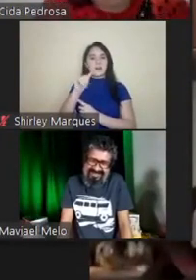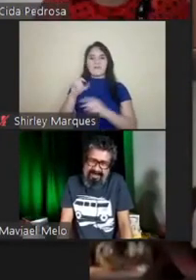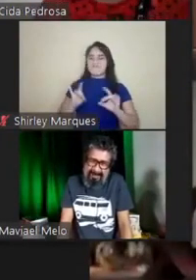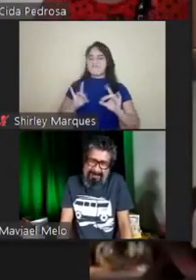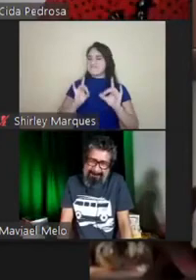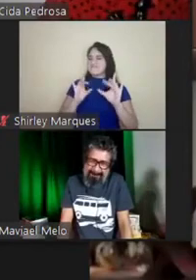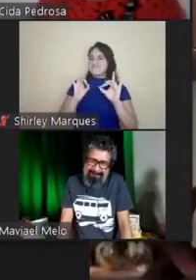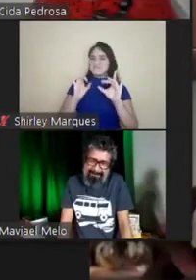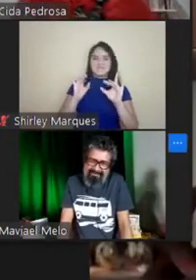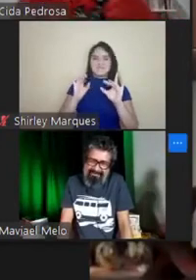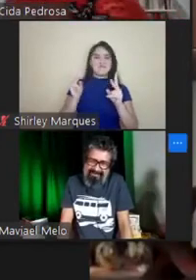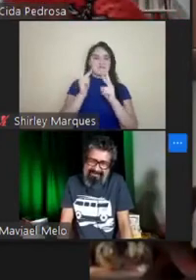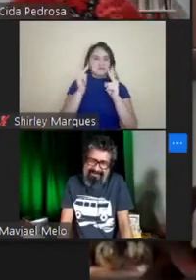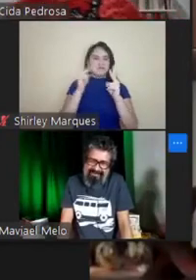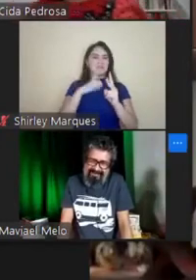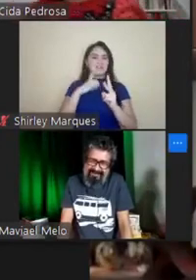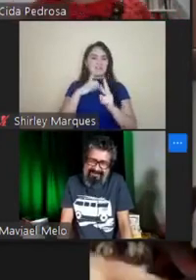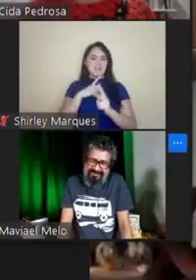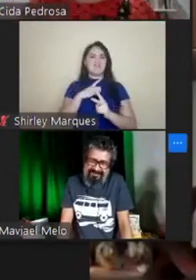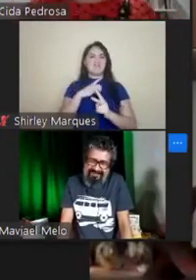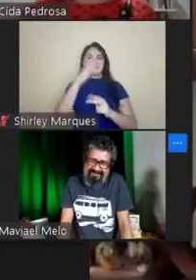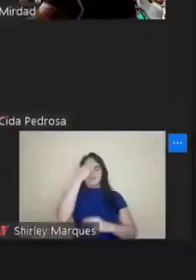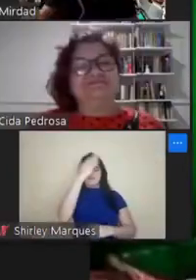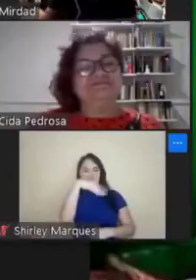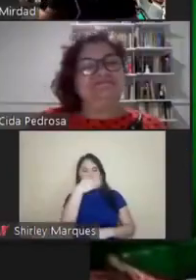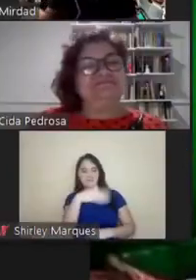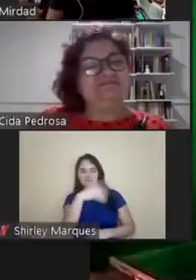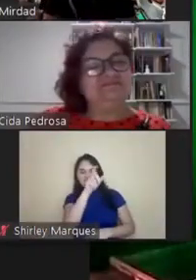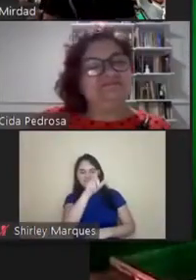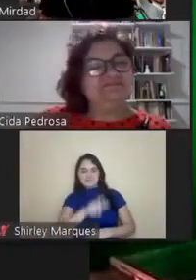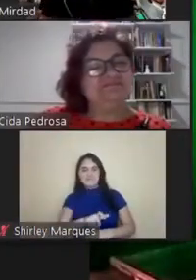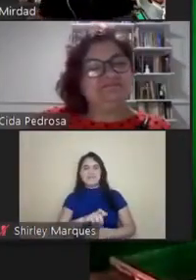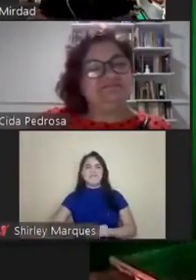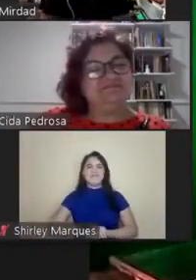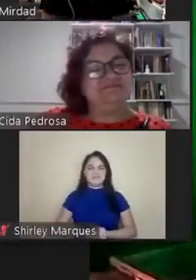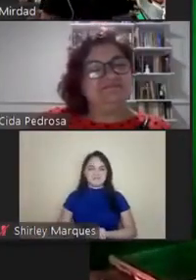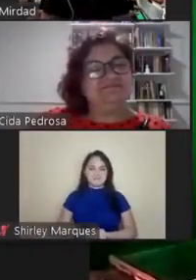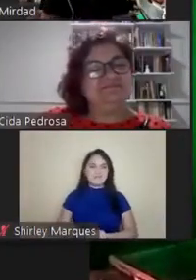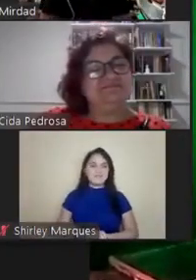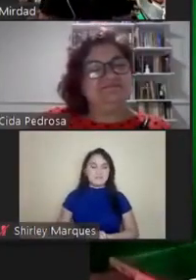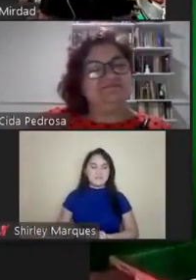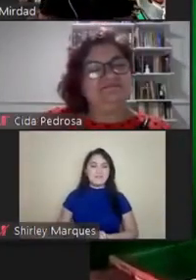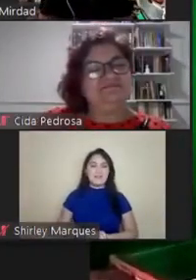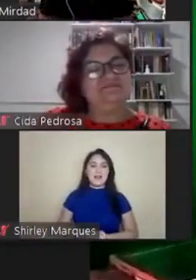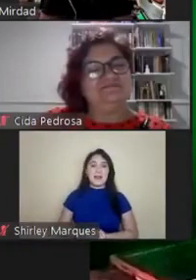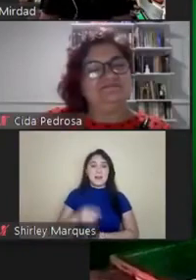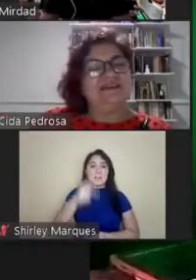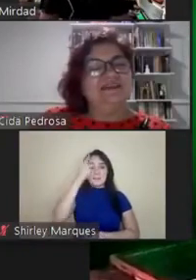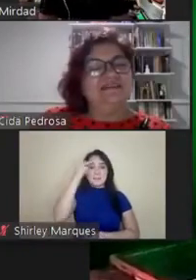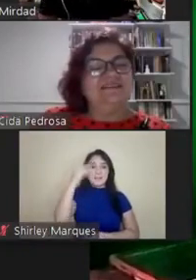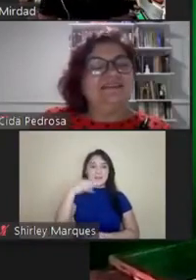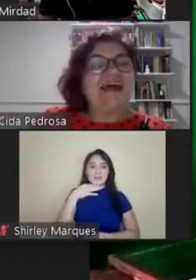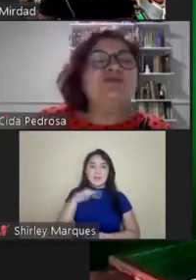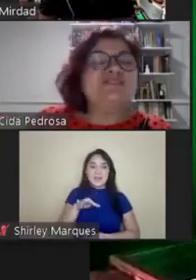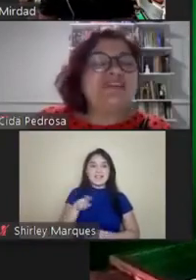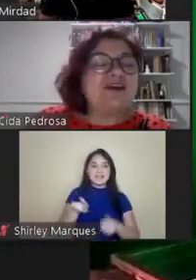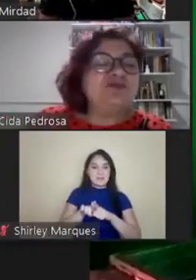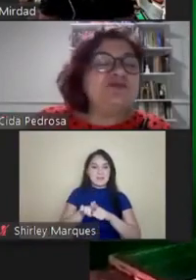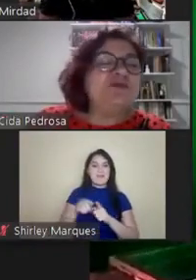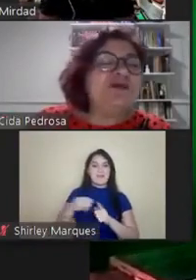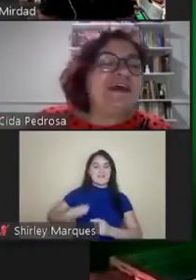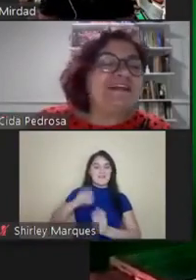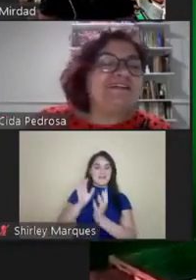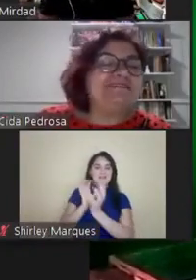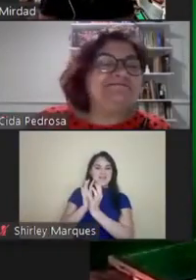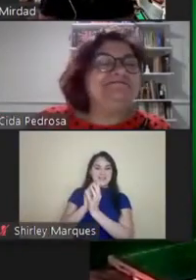cara. Que cara, eita. Mas, pernambucano, para quem não conhece, é pernambucano. Pernambucano. Tá no céu